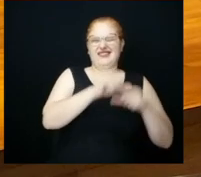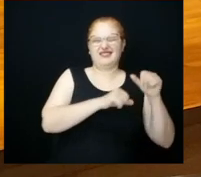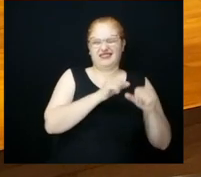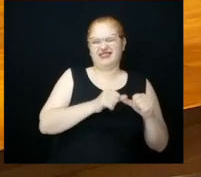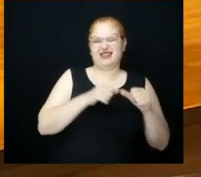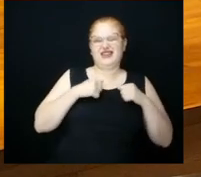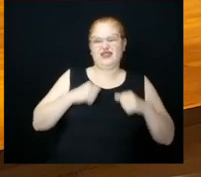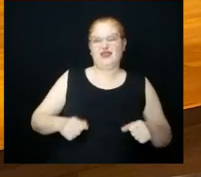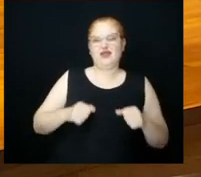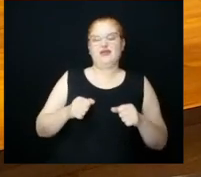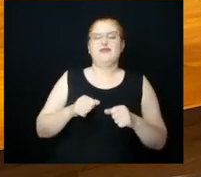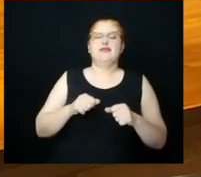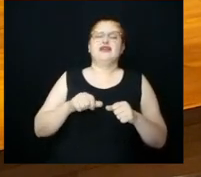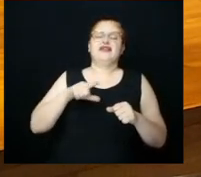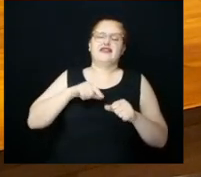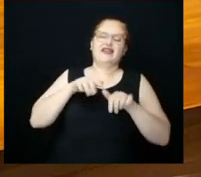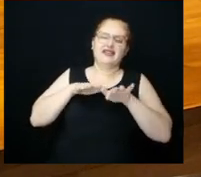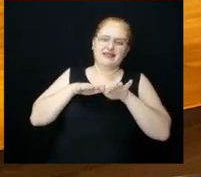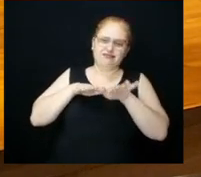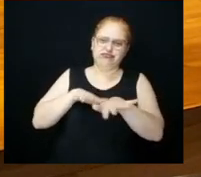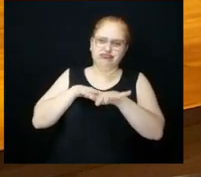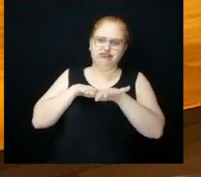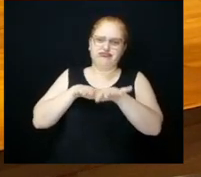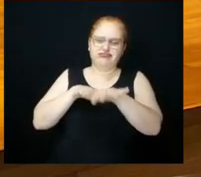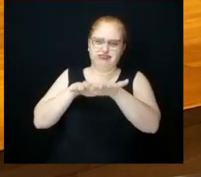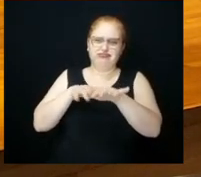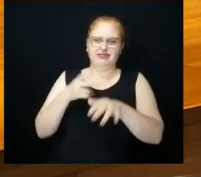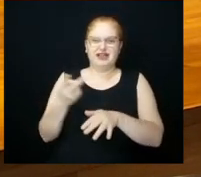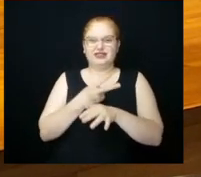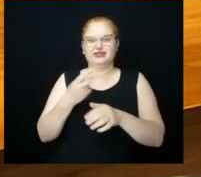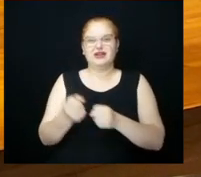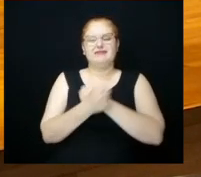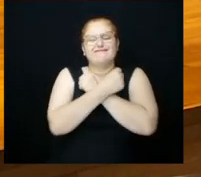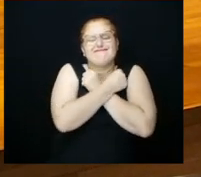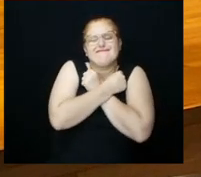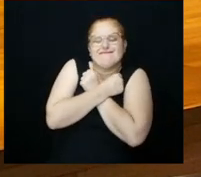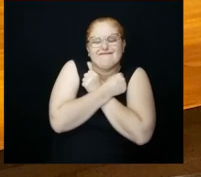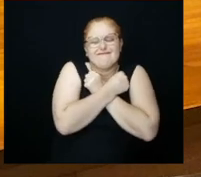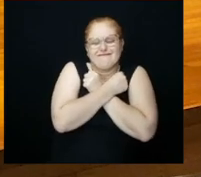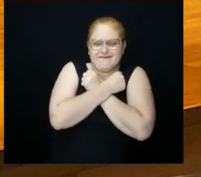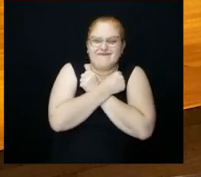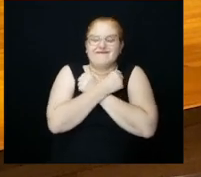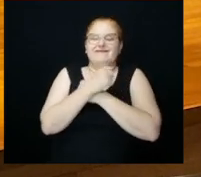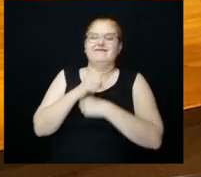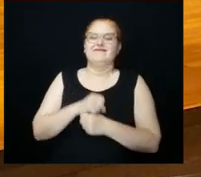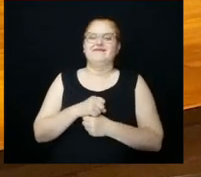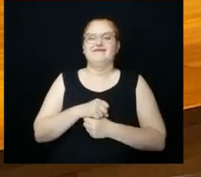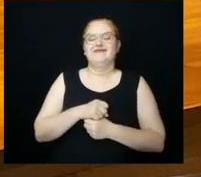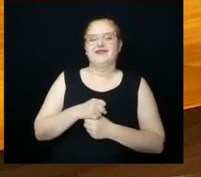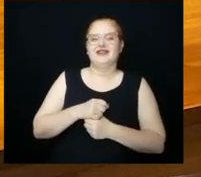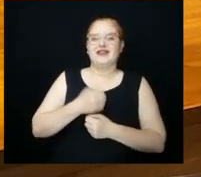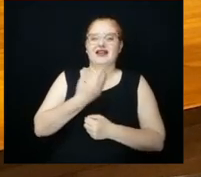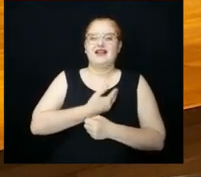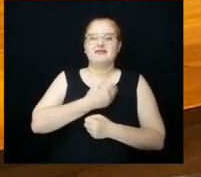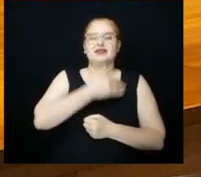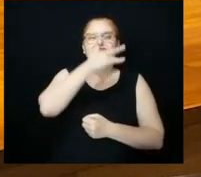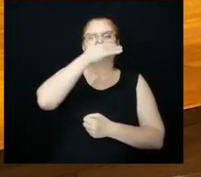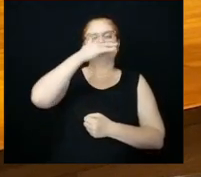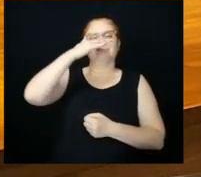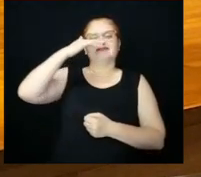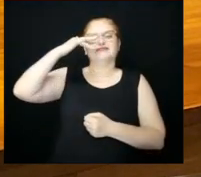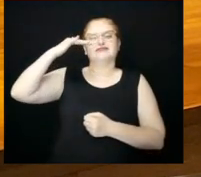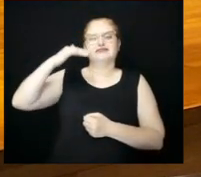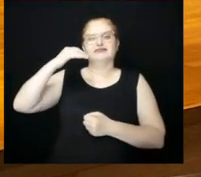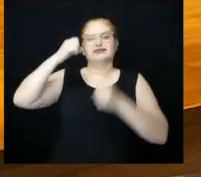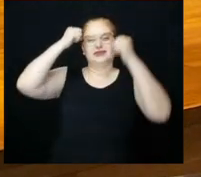pegar trânsito. Elas se abraçaram, apertando-se bem. Raniundo cheirava perfume floral, fumaça de carro